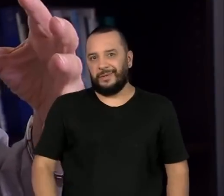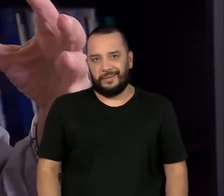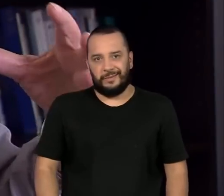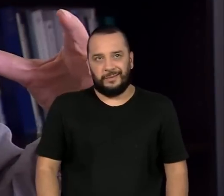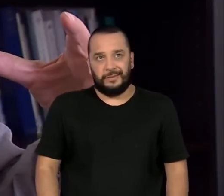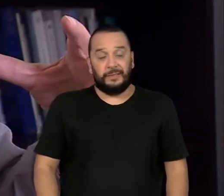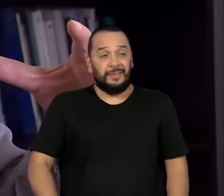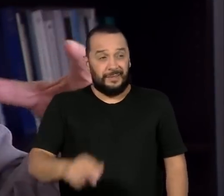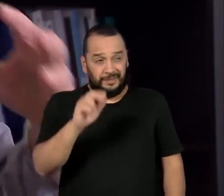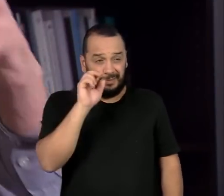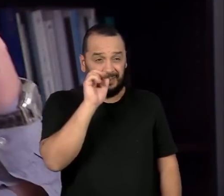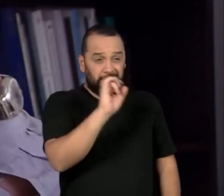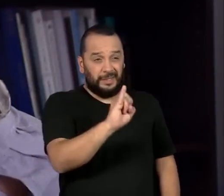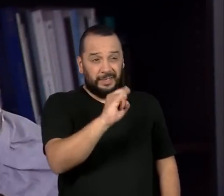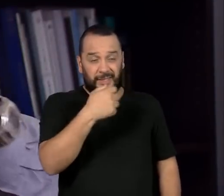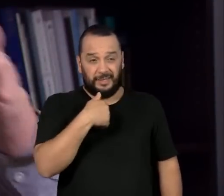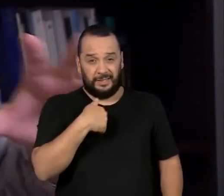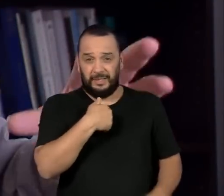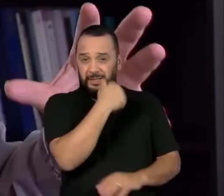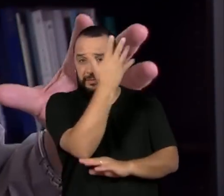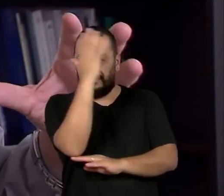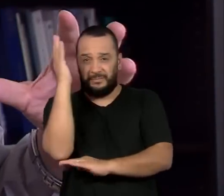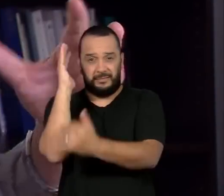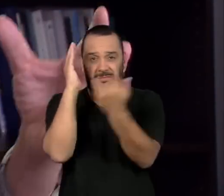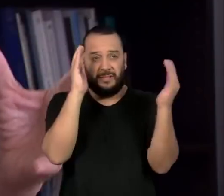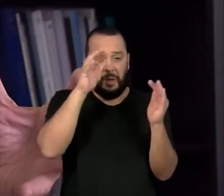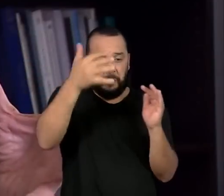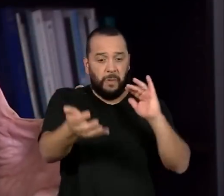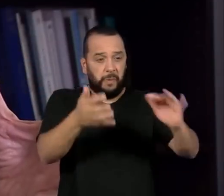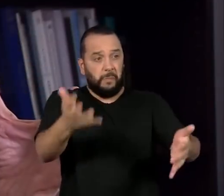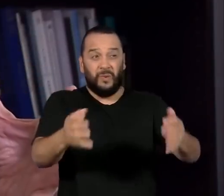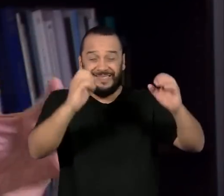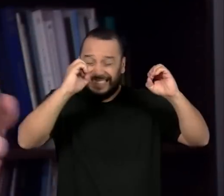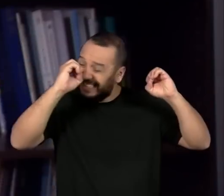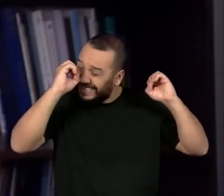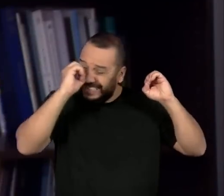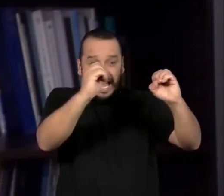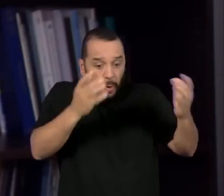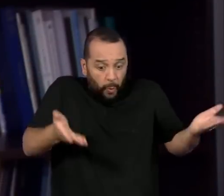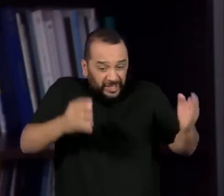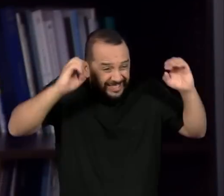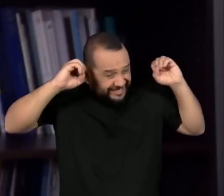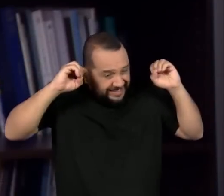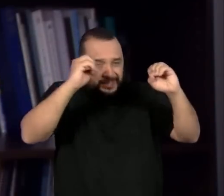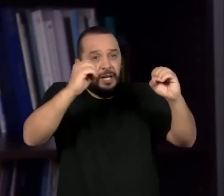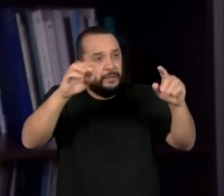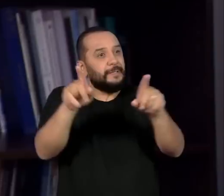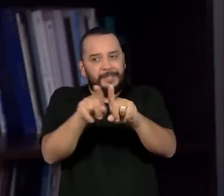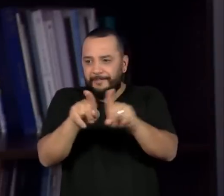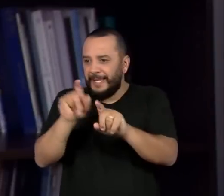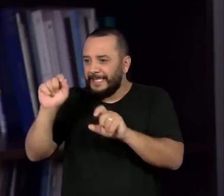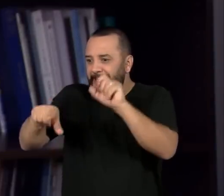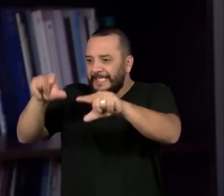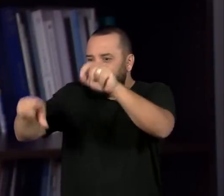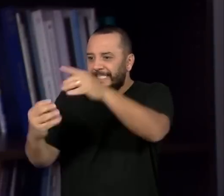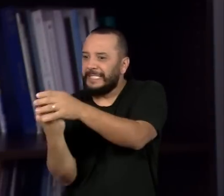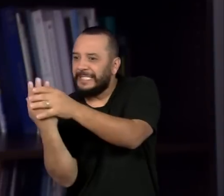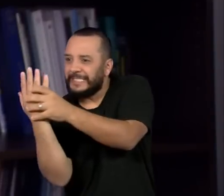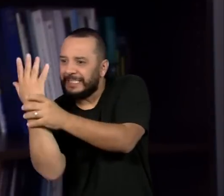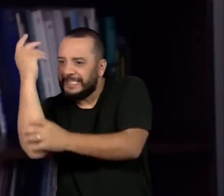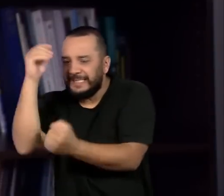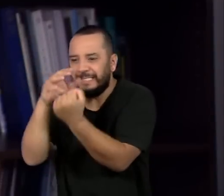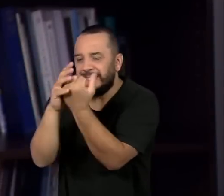zerarmos o desmatamento, a degradação, o fogo, criarmos um grande projeto de restauração florestal, em grandes áreas é a